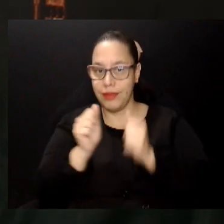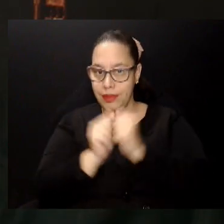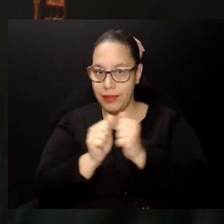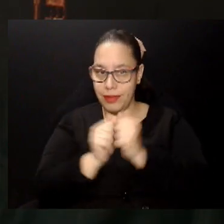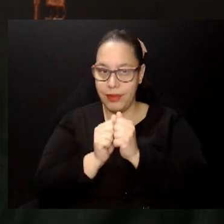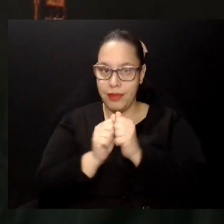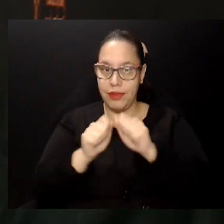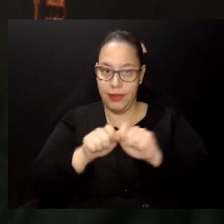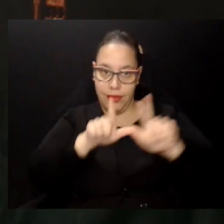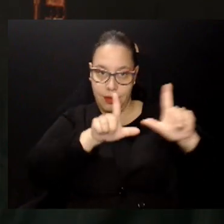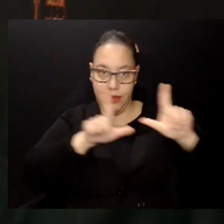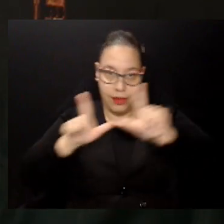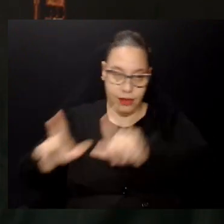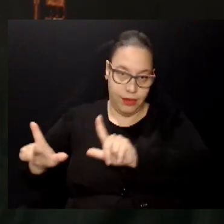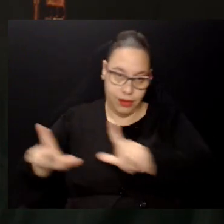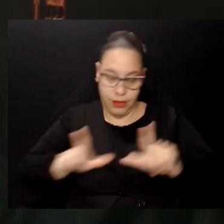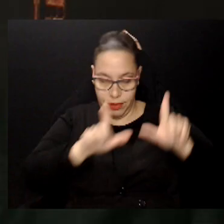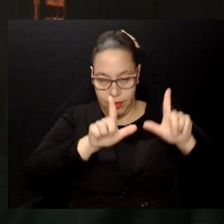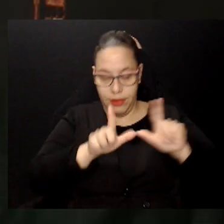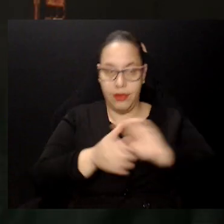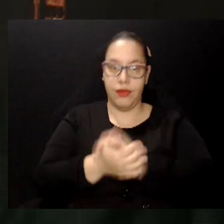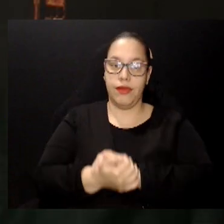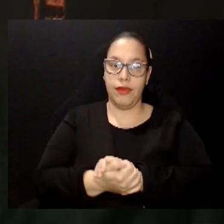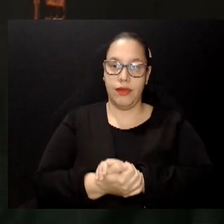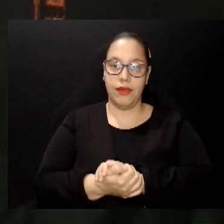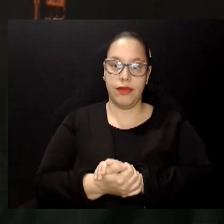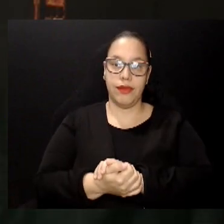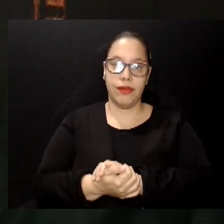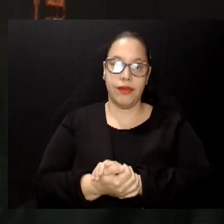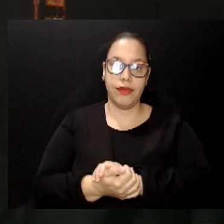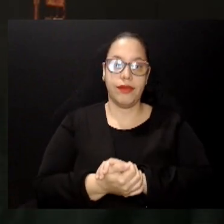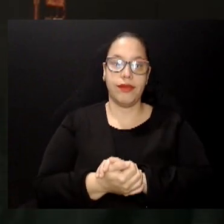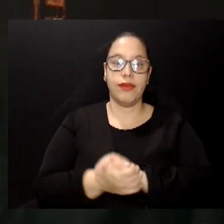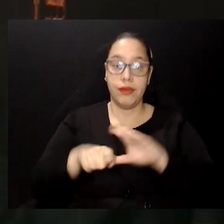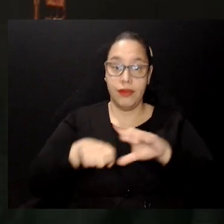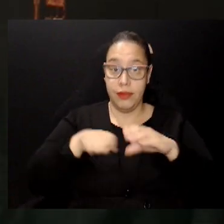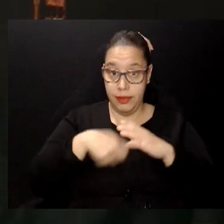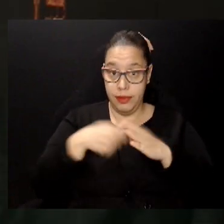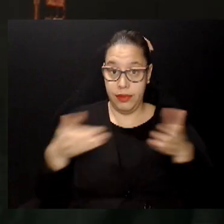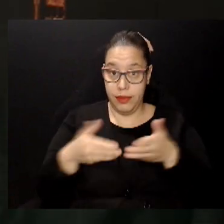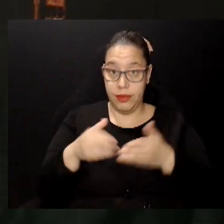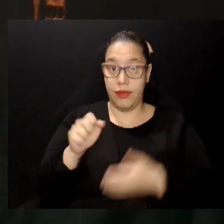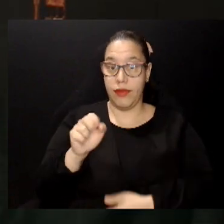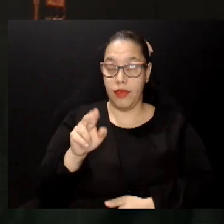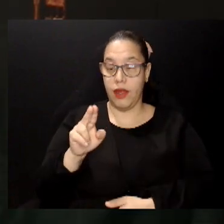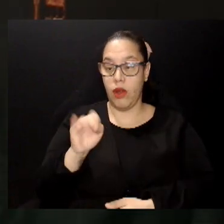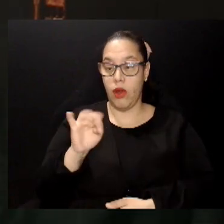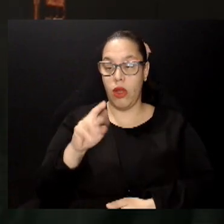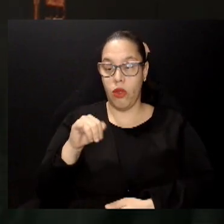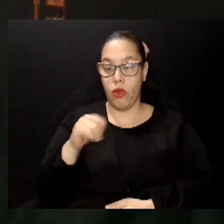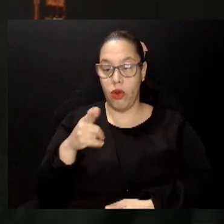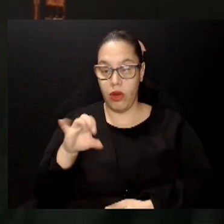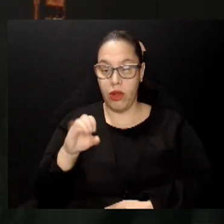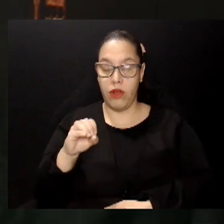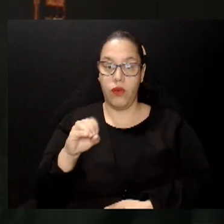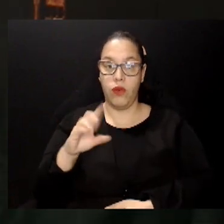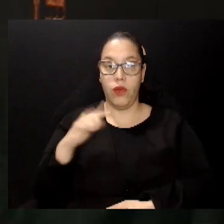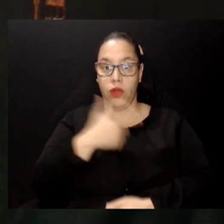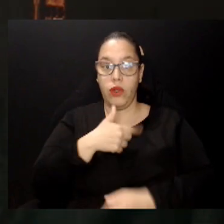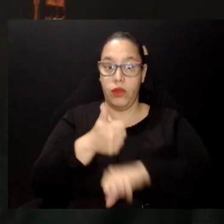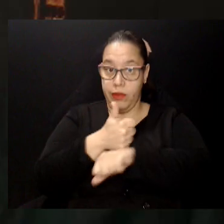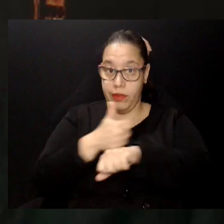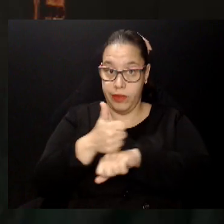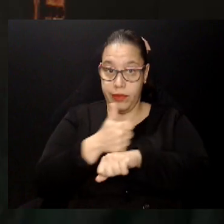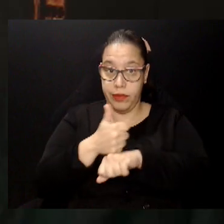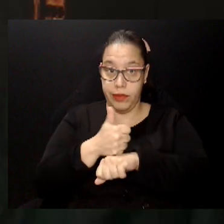por gentileza. Produção, estamos ao vivo, Estúdio Câmara, hoje falando sobre a autoanulação com os nossos profissionais.